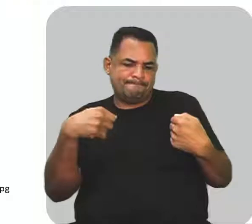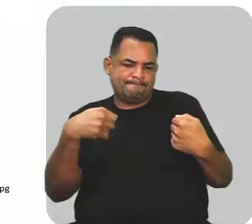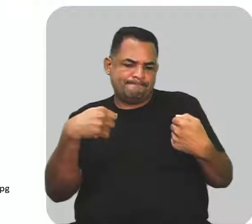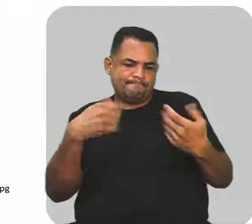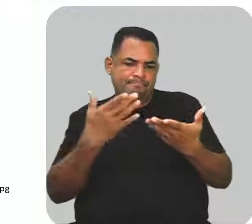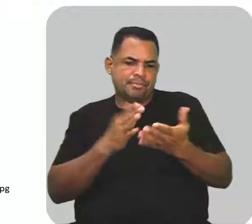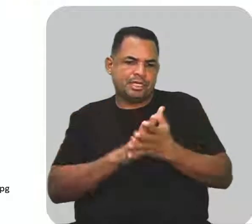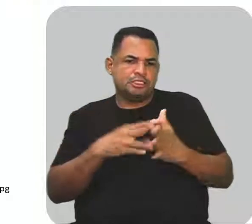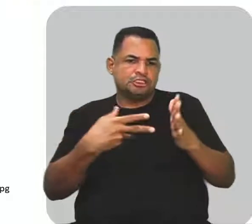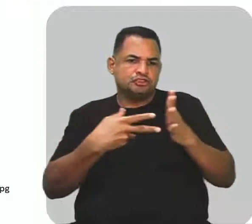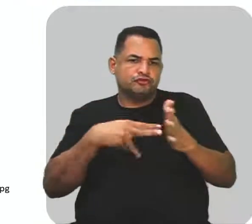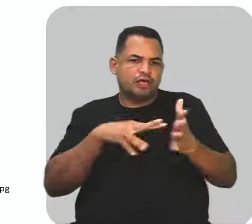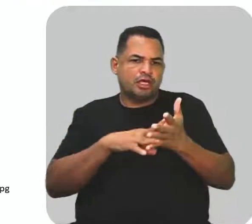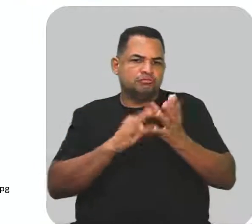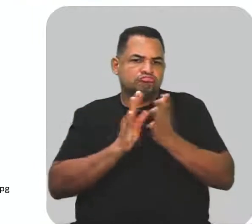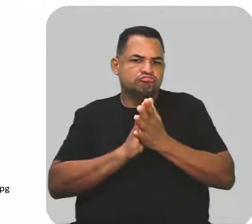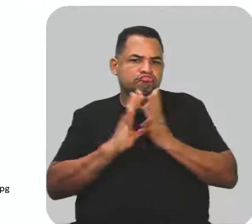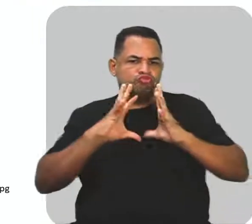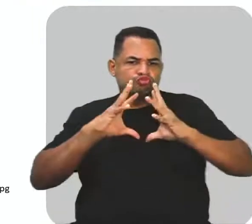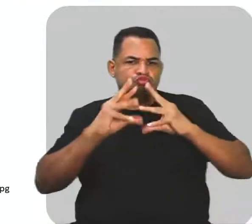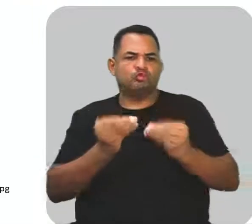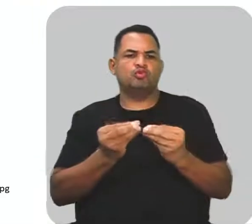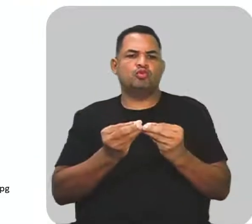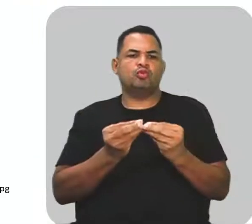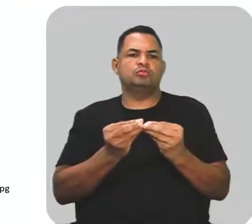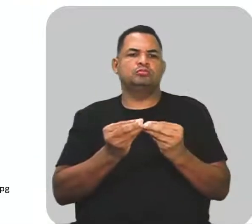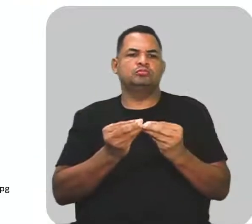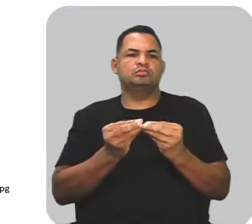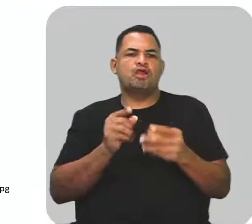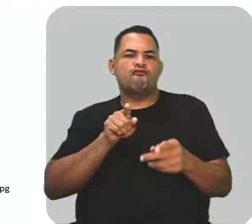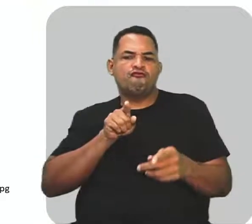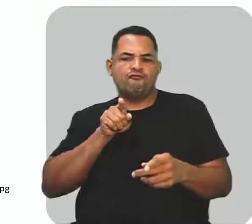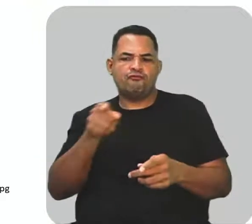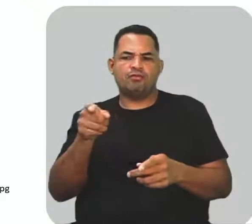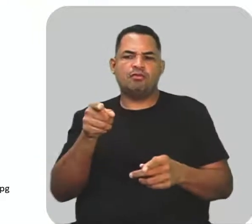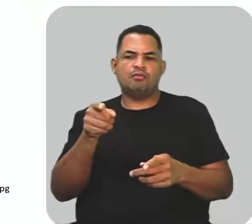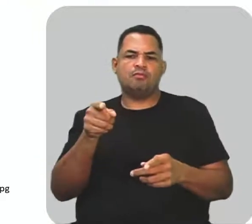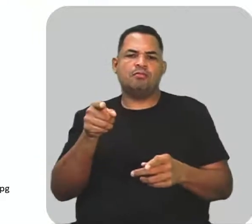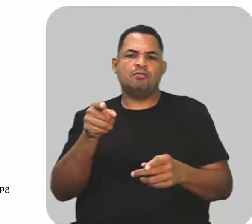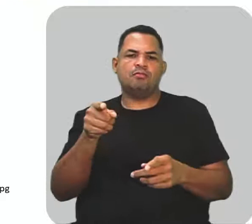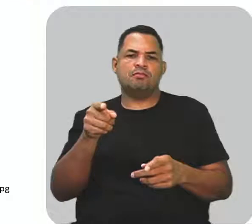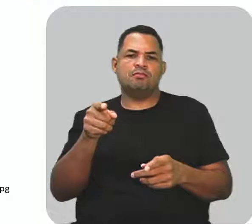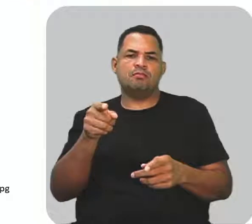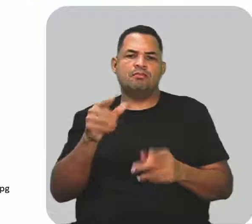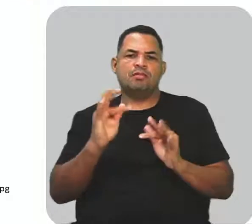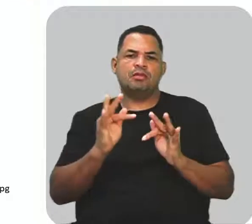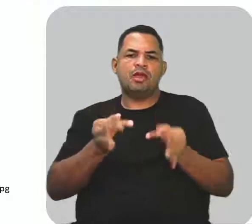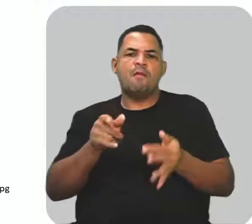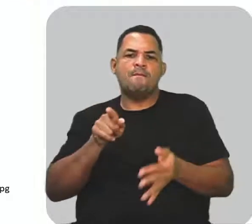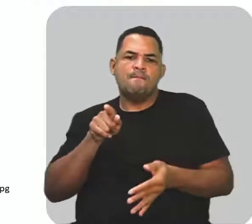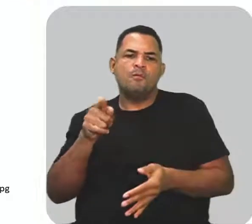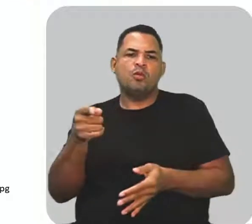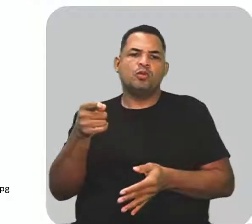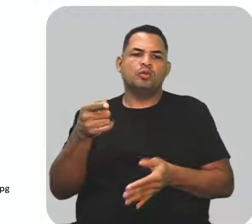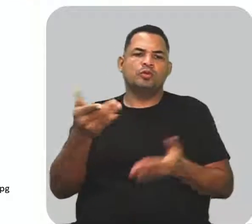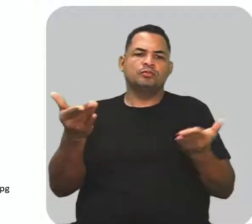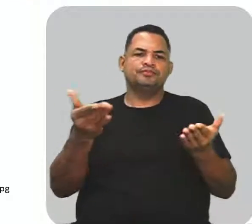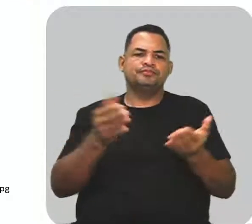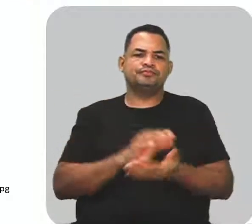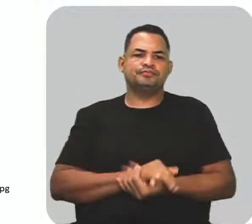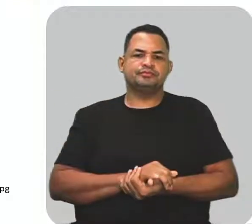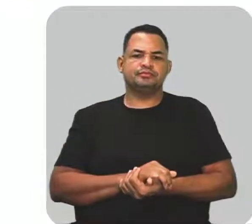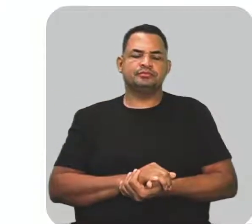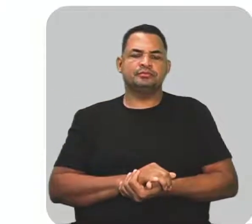um sentido completo e termina com uma pausa pontuada, né? Então, a gente pode perceber lá